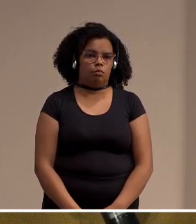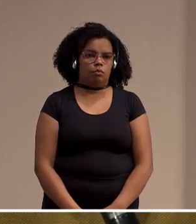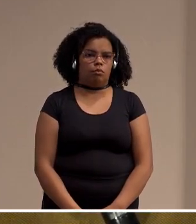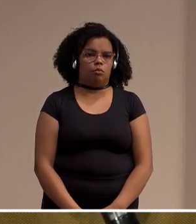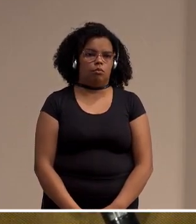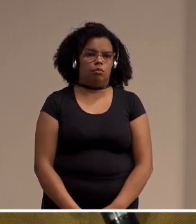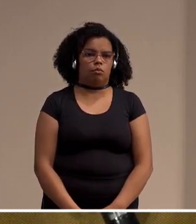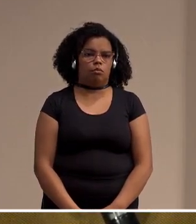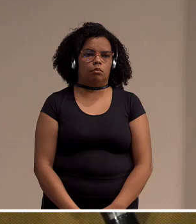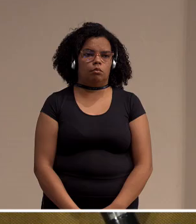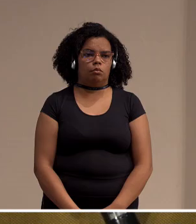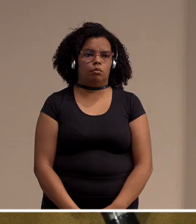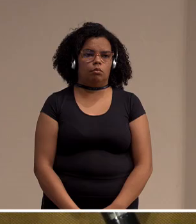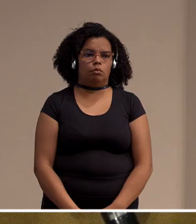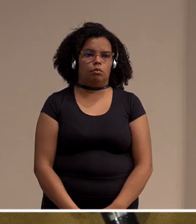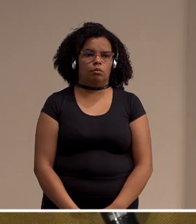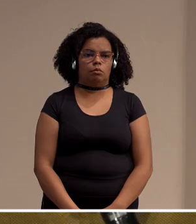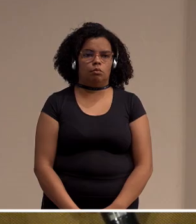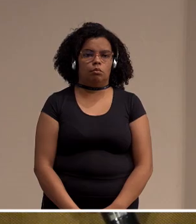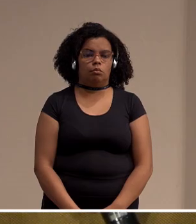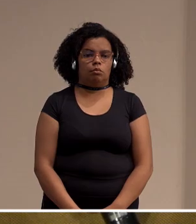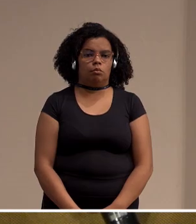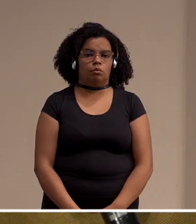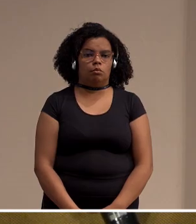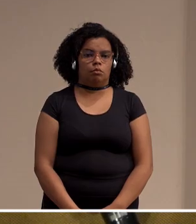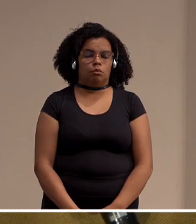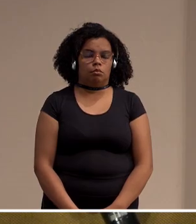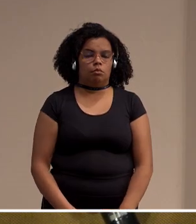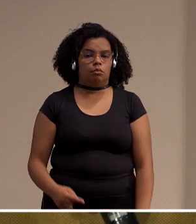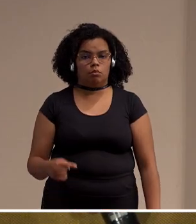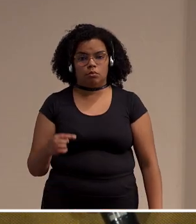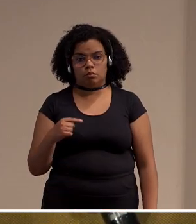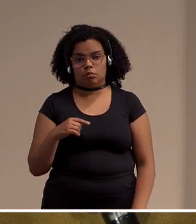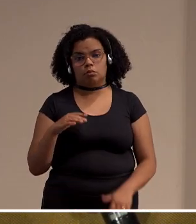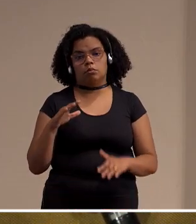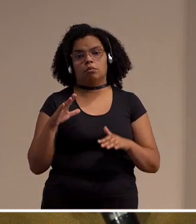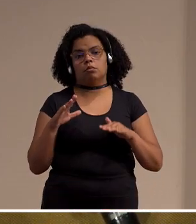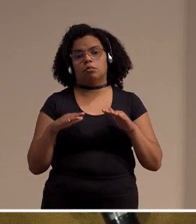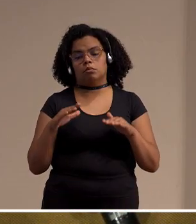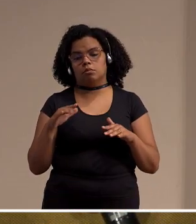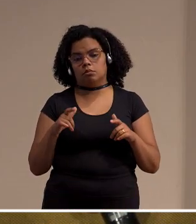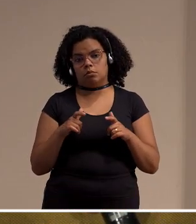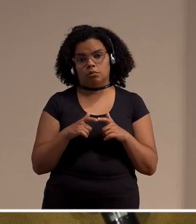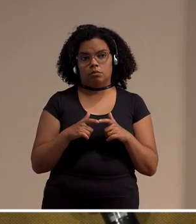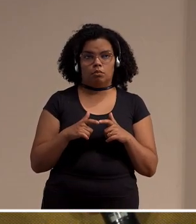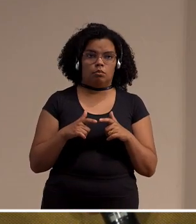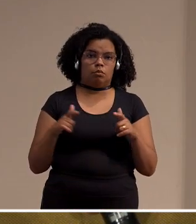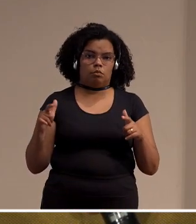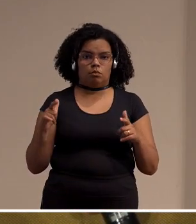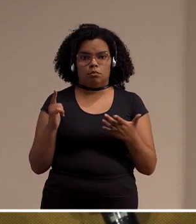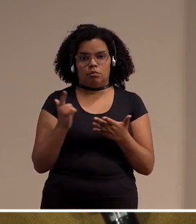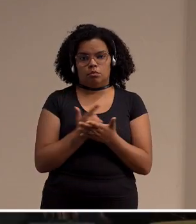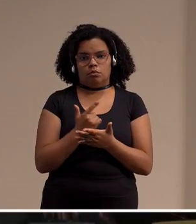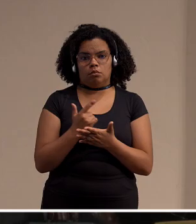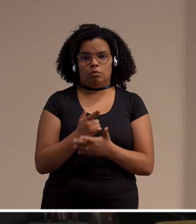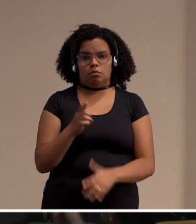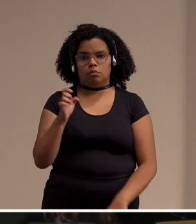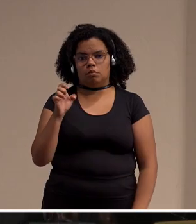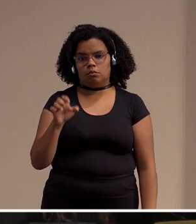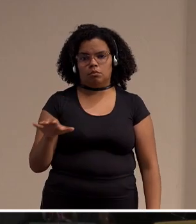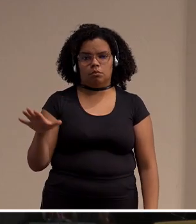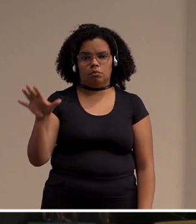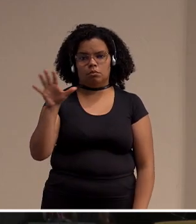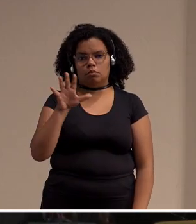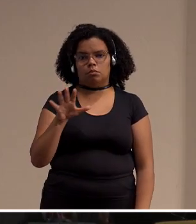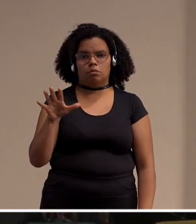de literatura europea o filosofía, pasado por o prisma de eso que él llamaba literatura fantástica. E eu acho interessante